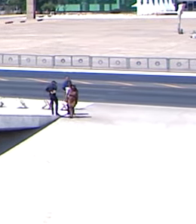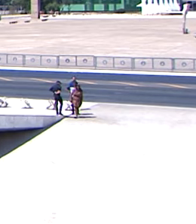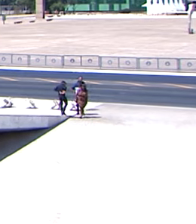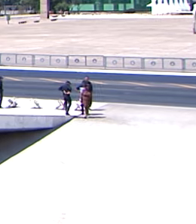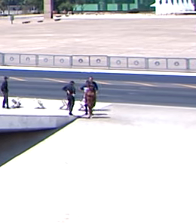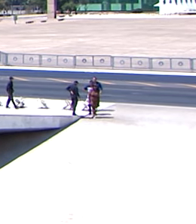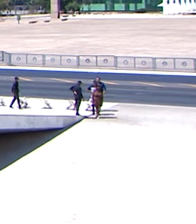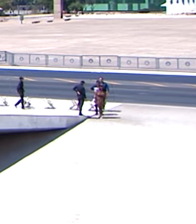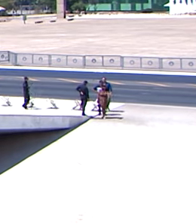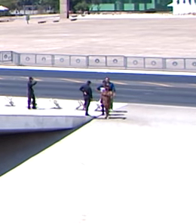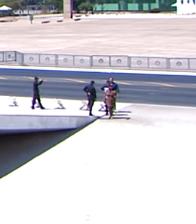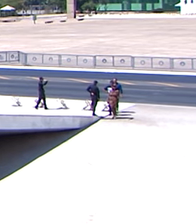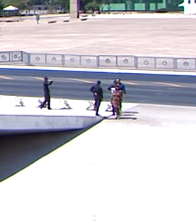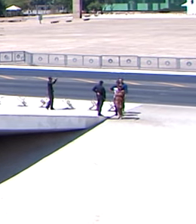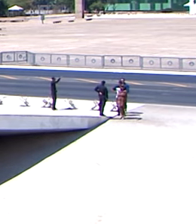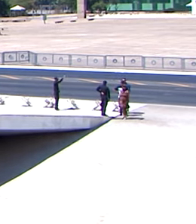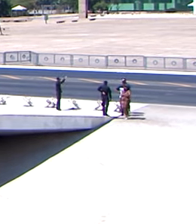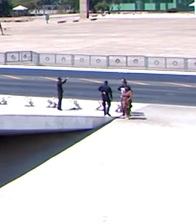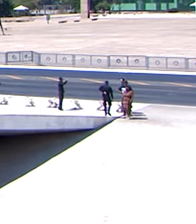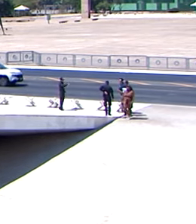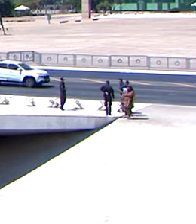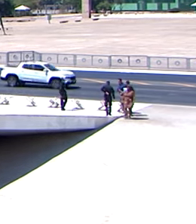C i